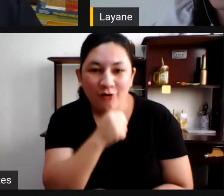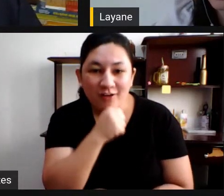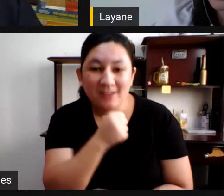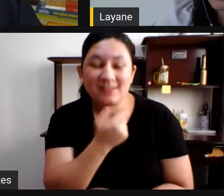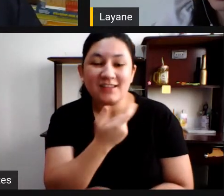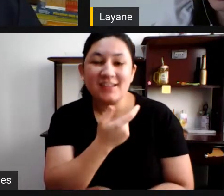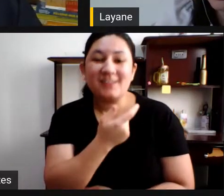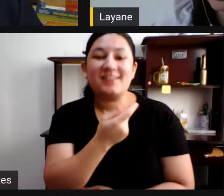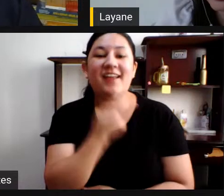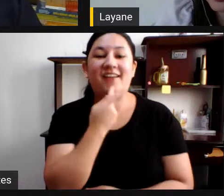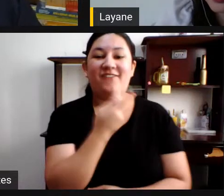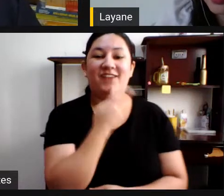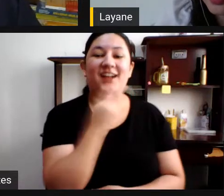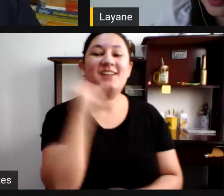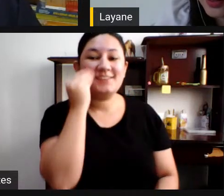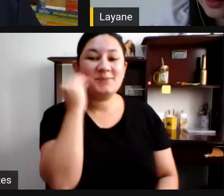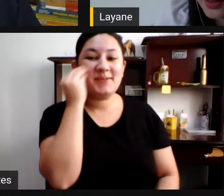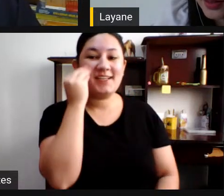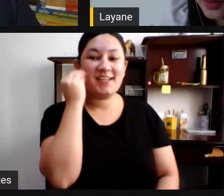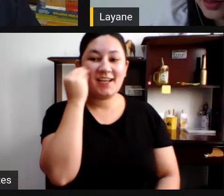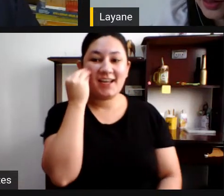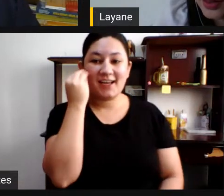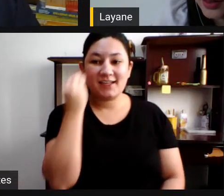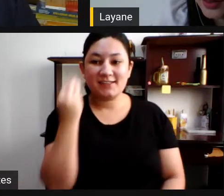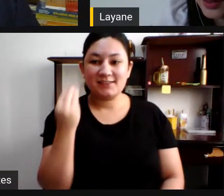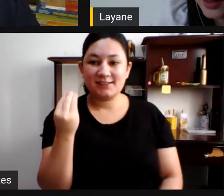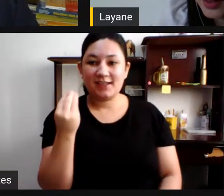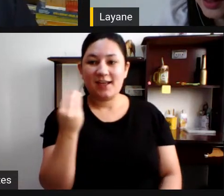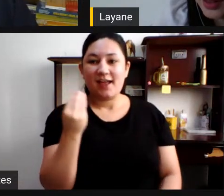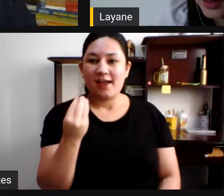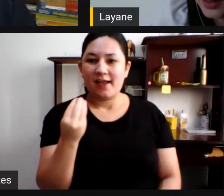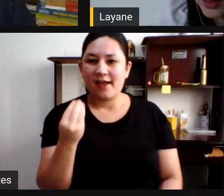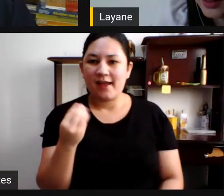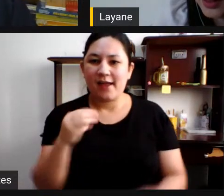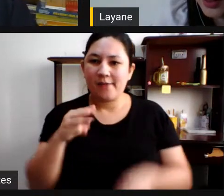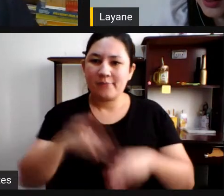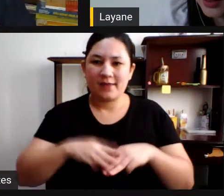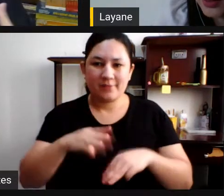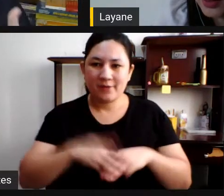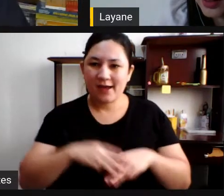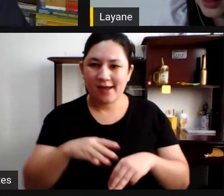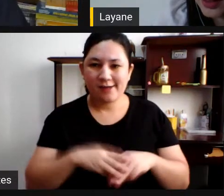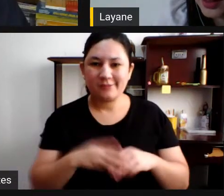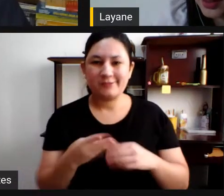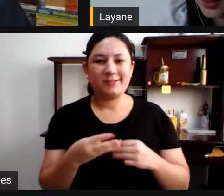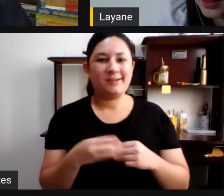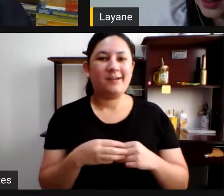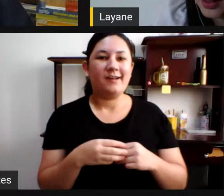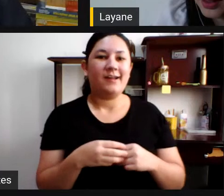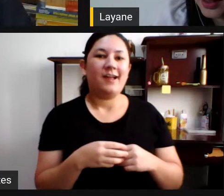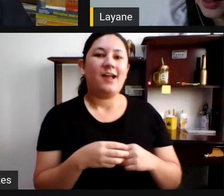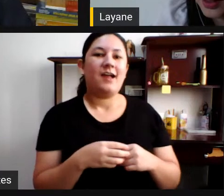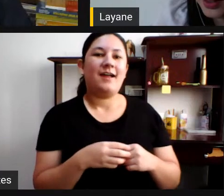princípios matemáticos e ele a partir dessa hipótese ele experienciando várias vezes